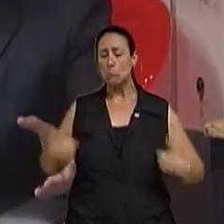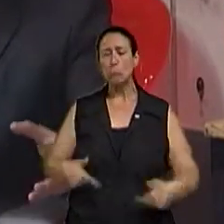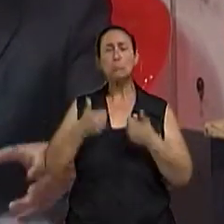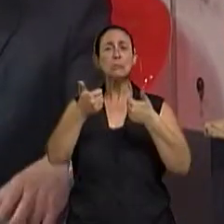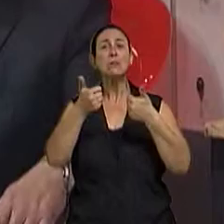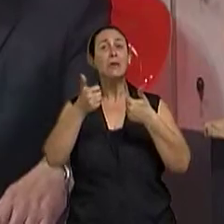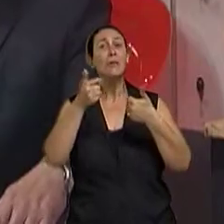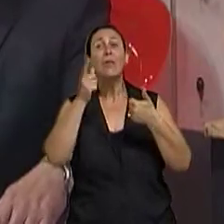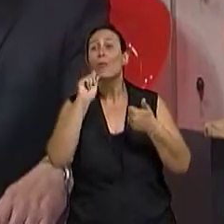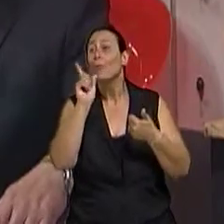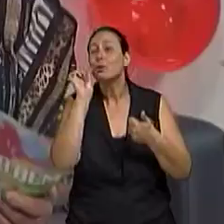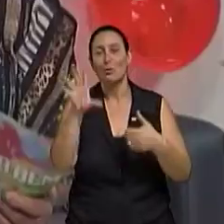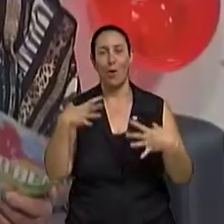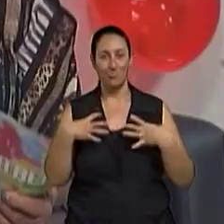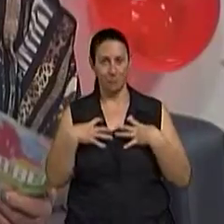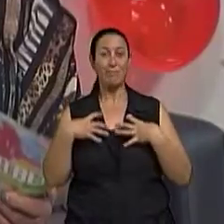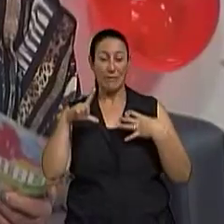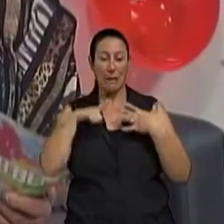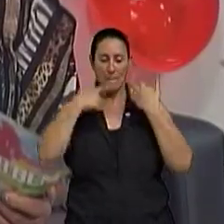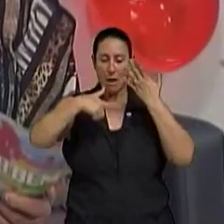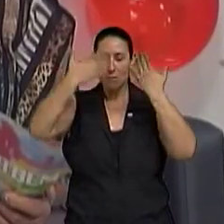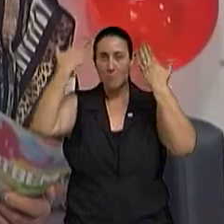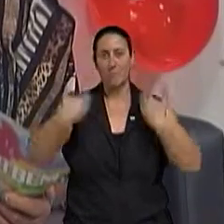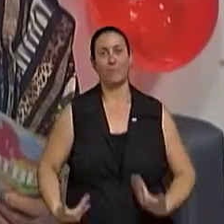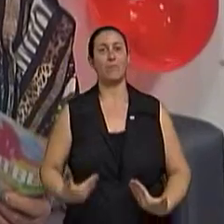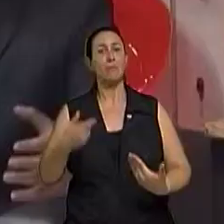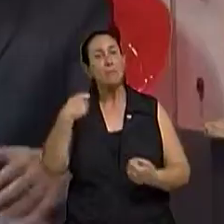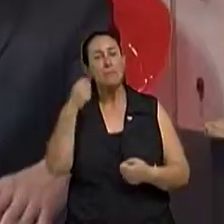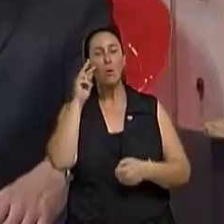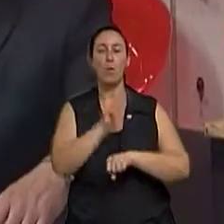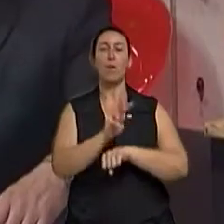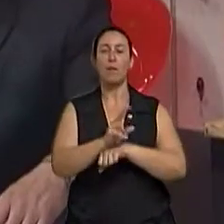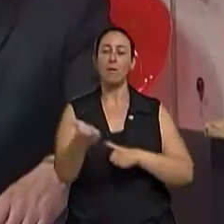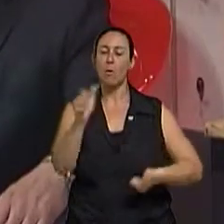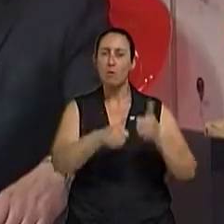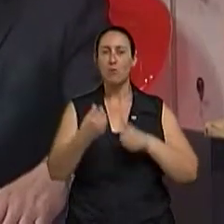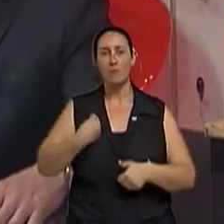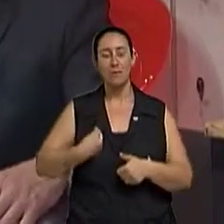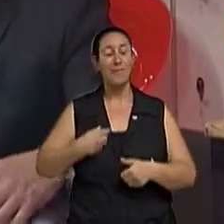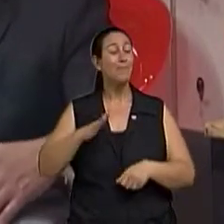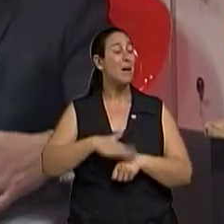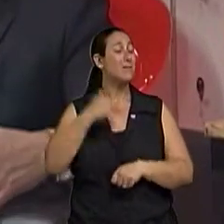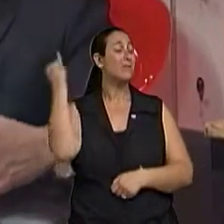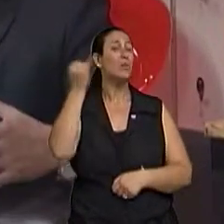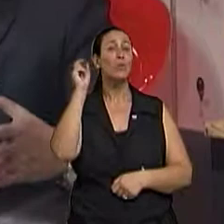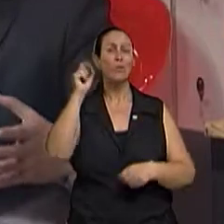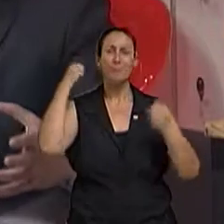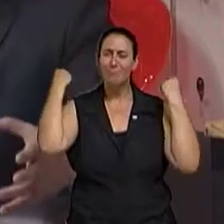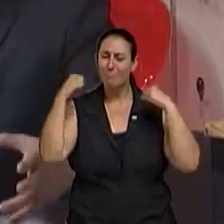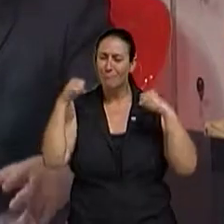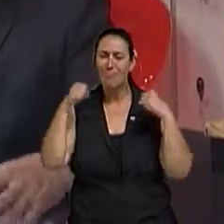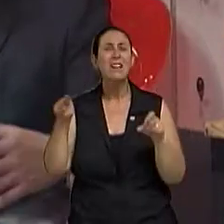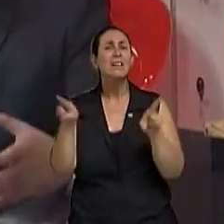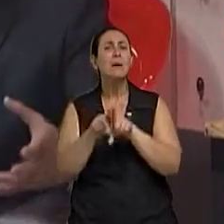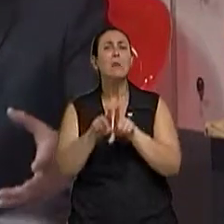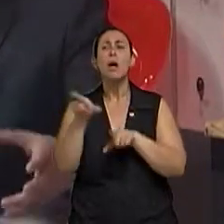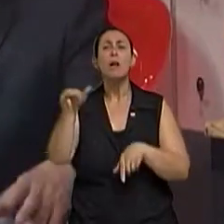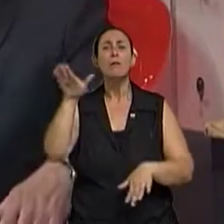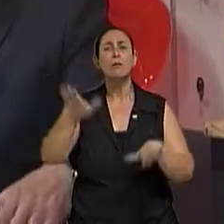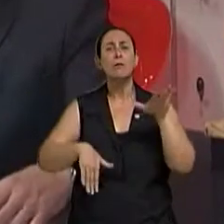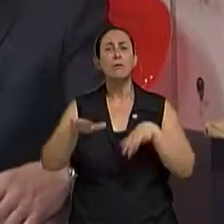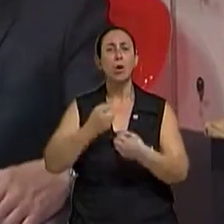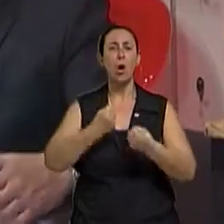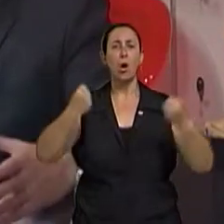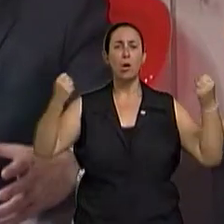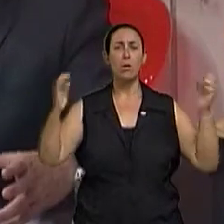sempre fala, né, viver com qualidade. Então, ingerir o mínimo possível de álcool, atividade física, evitar variações de peso. Isso é um chamado